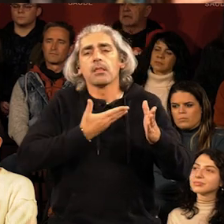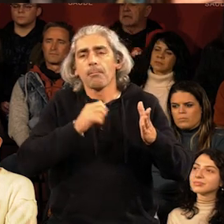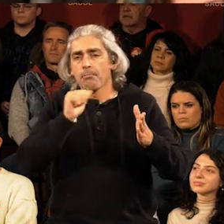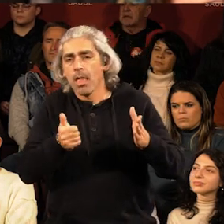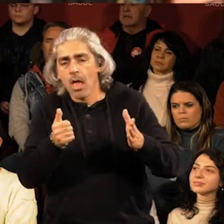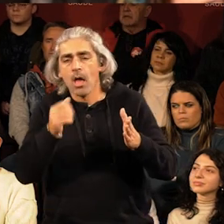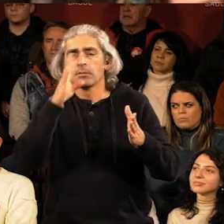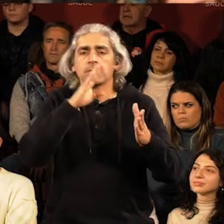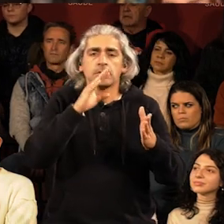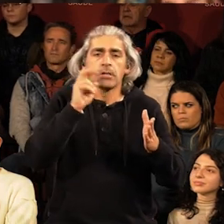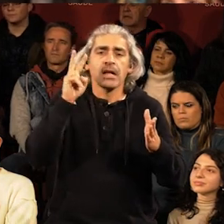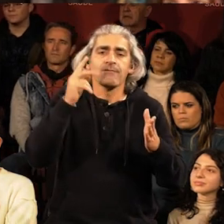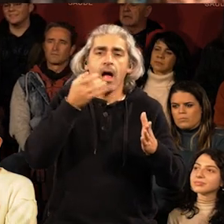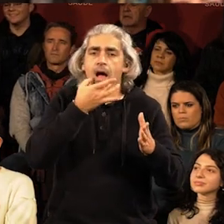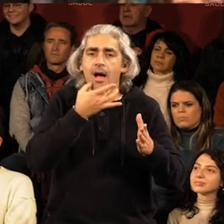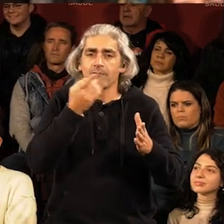cenarização